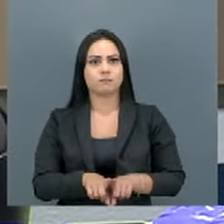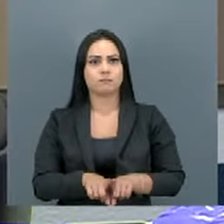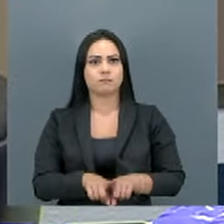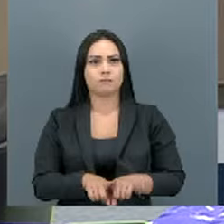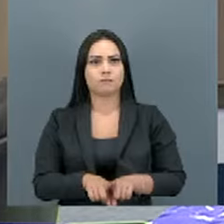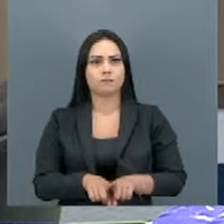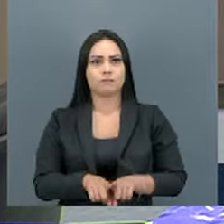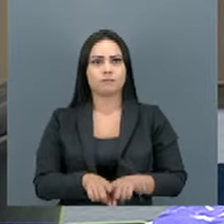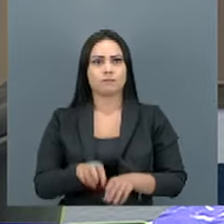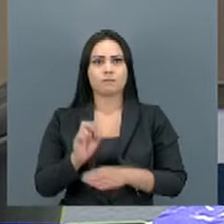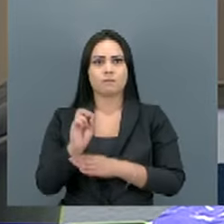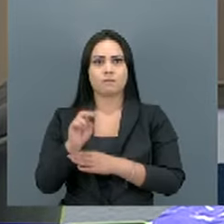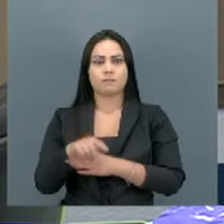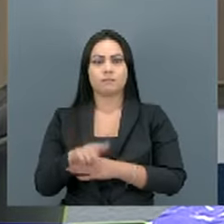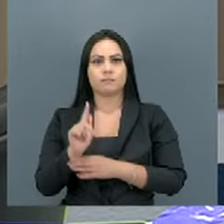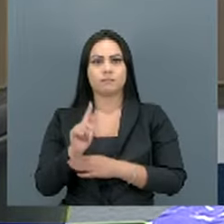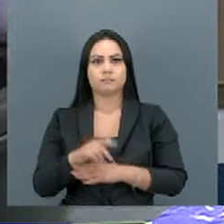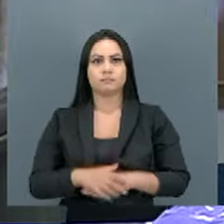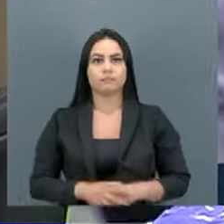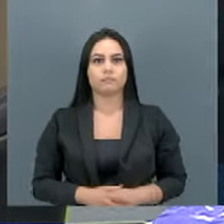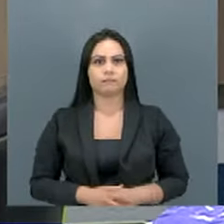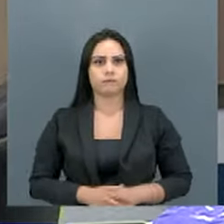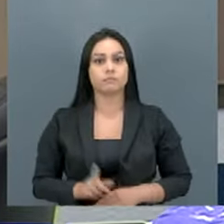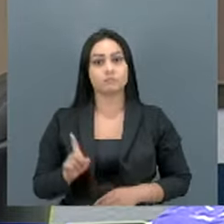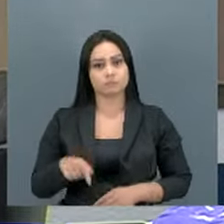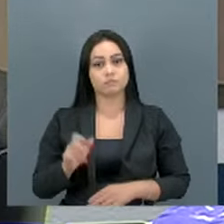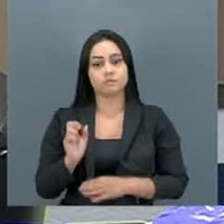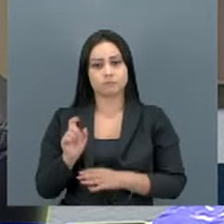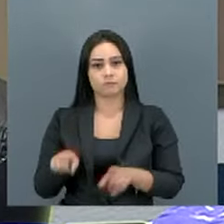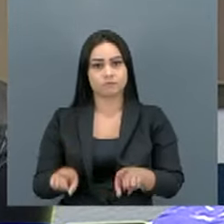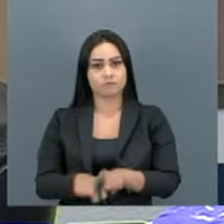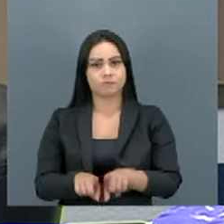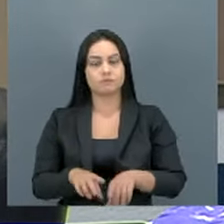parceria das ONGs. É parceria.